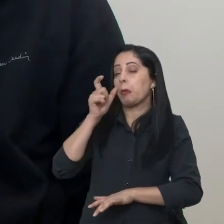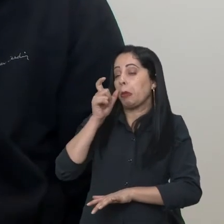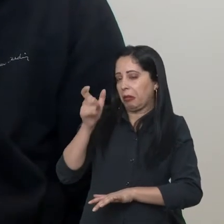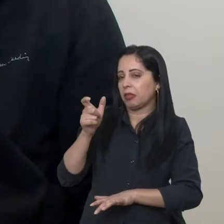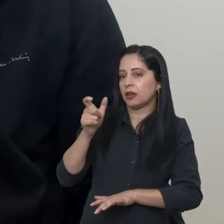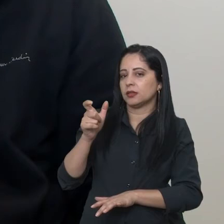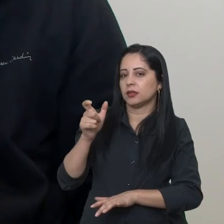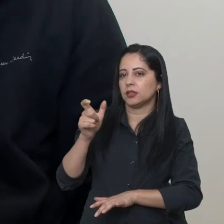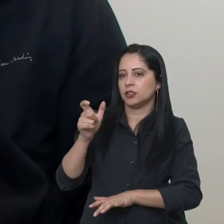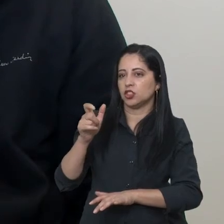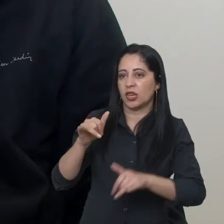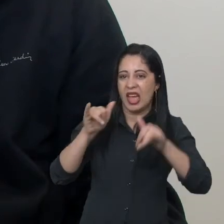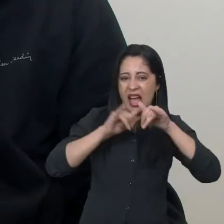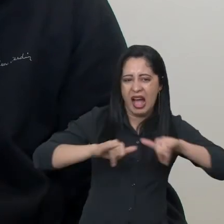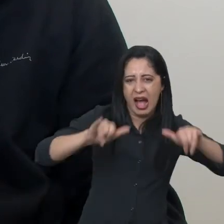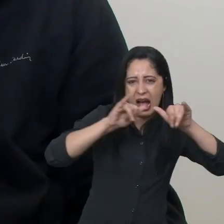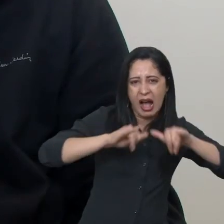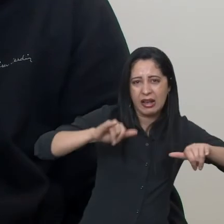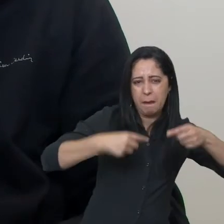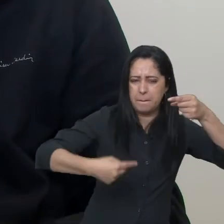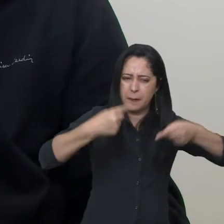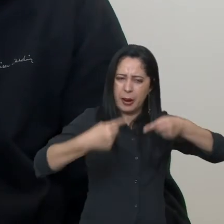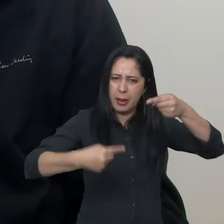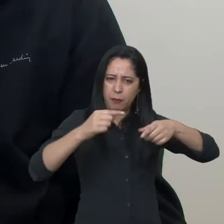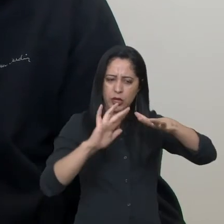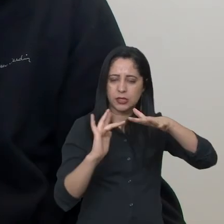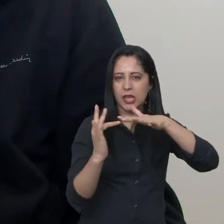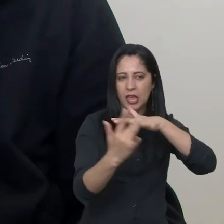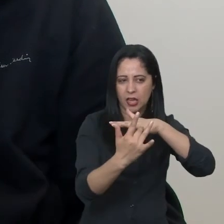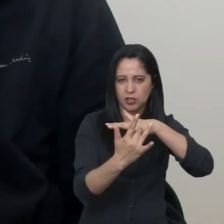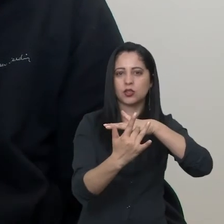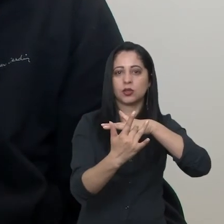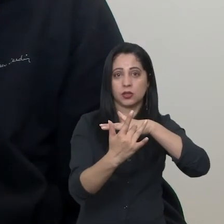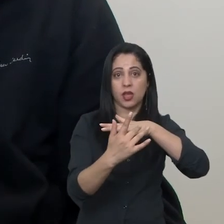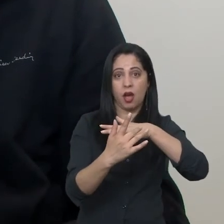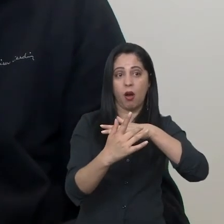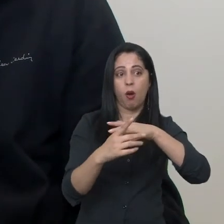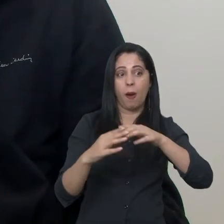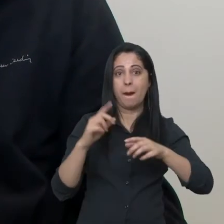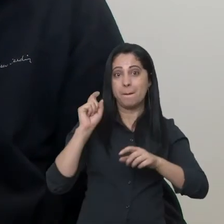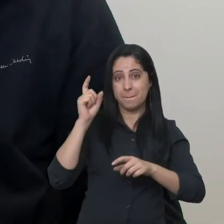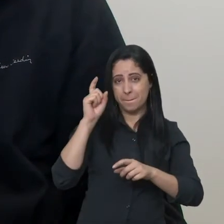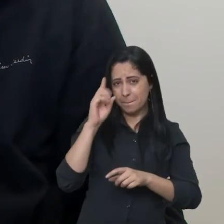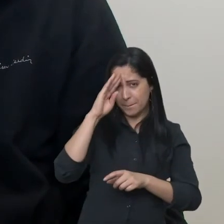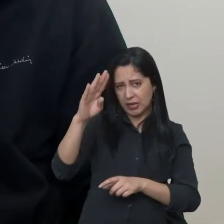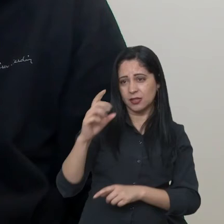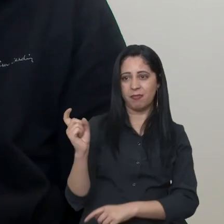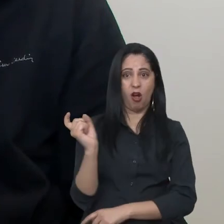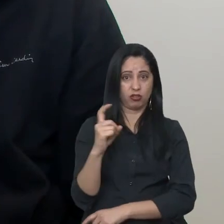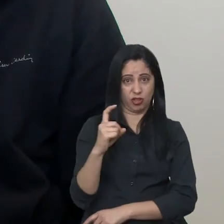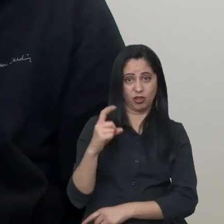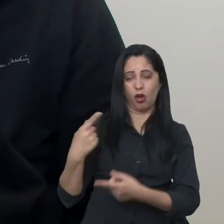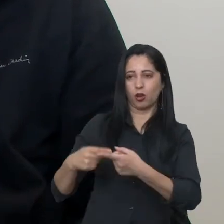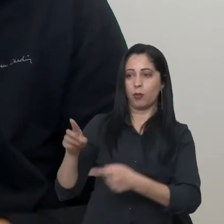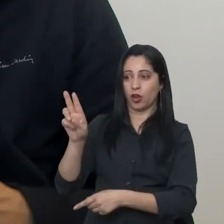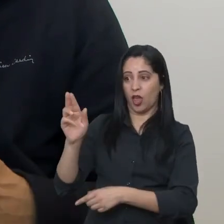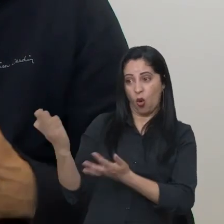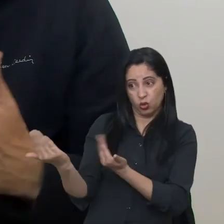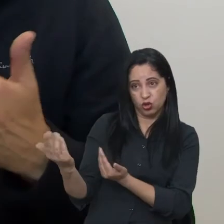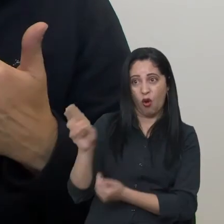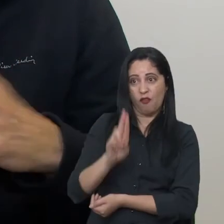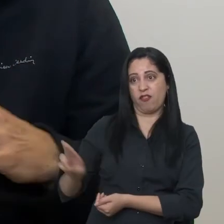aumento das campanhas nas redes sociais e com destaque para o TikTok, que é muito usado pelos jovens, né? Então, se